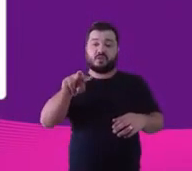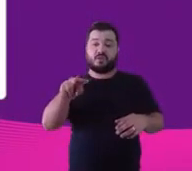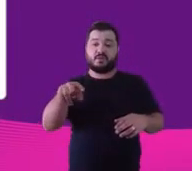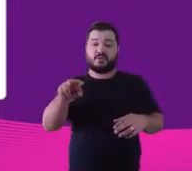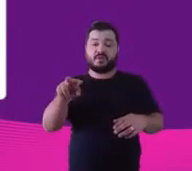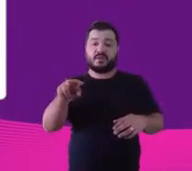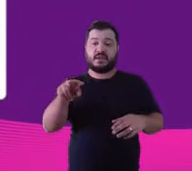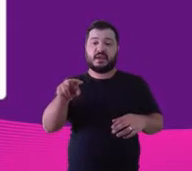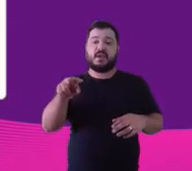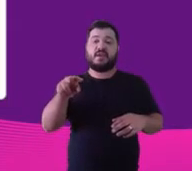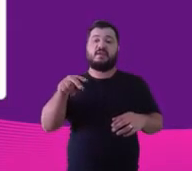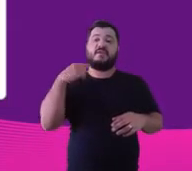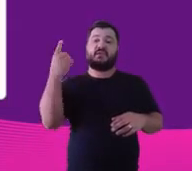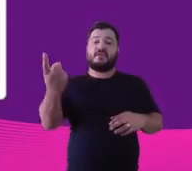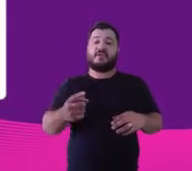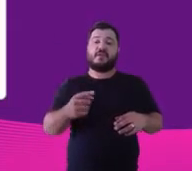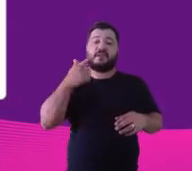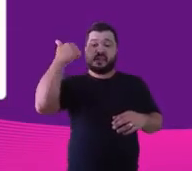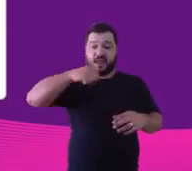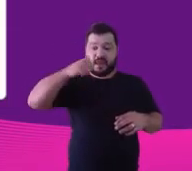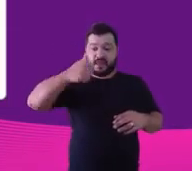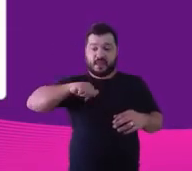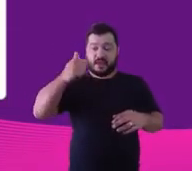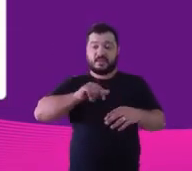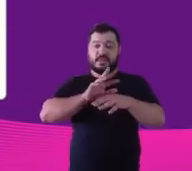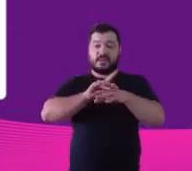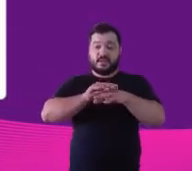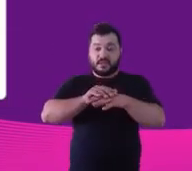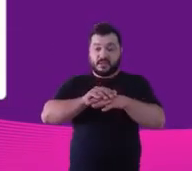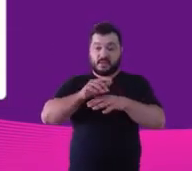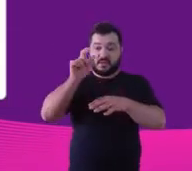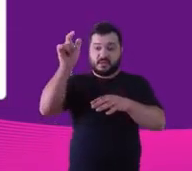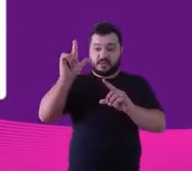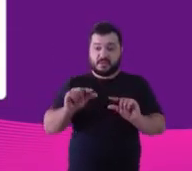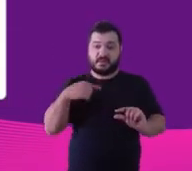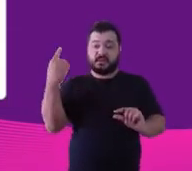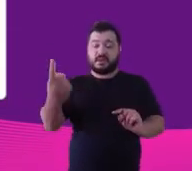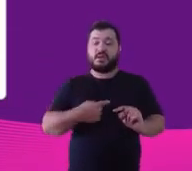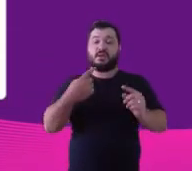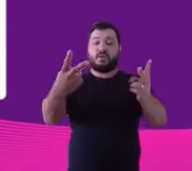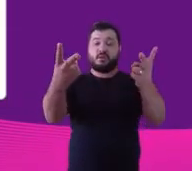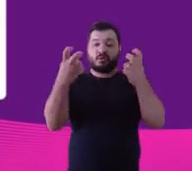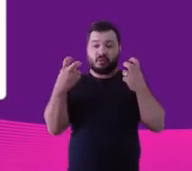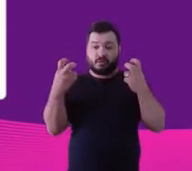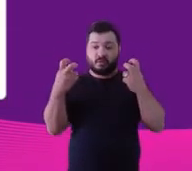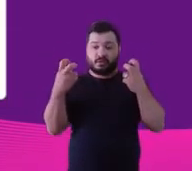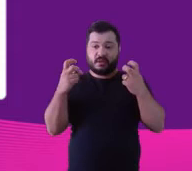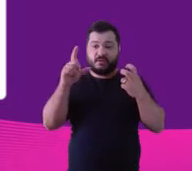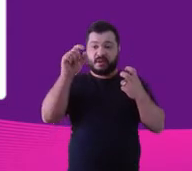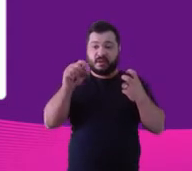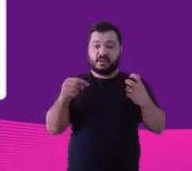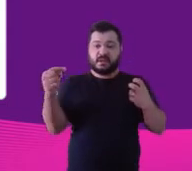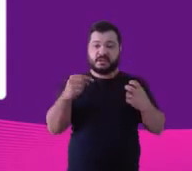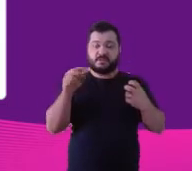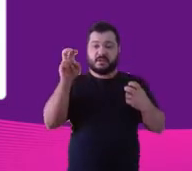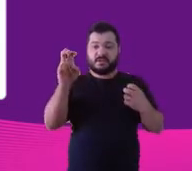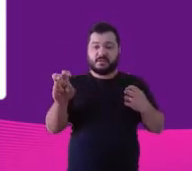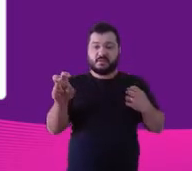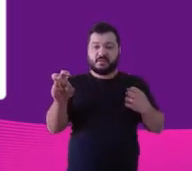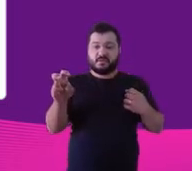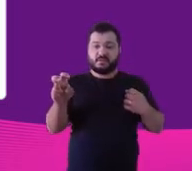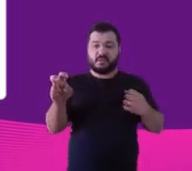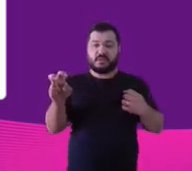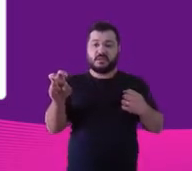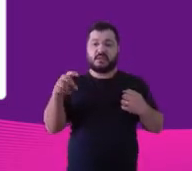é na área desculpe análise da doença residual mínima negativa a gente observa aí essa menos cinco cursos também de